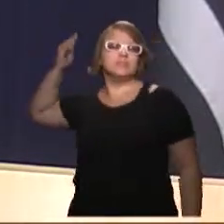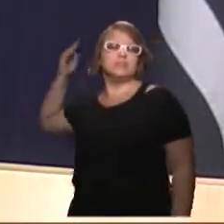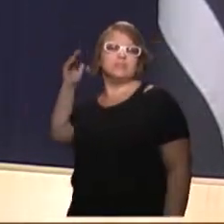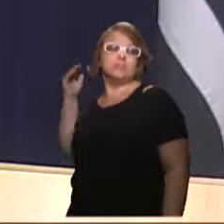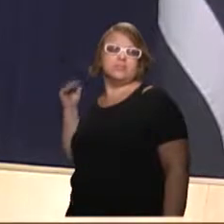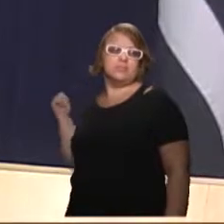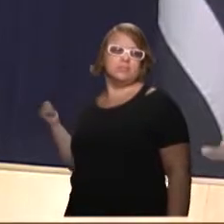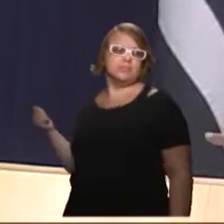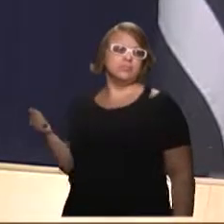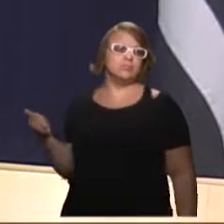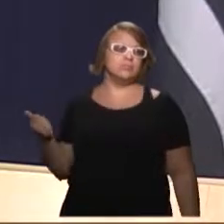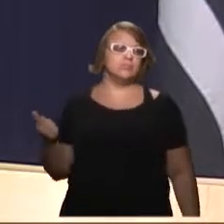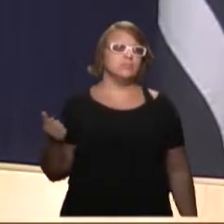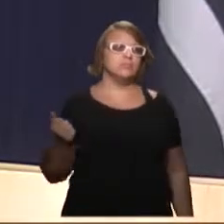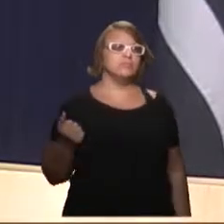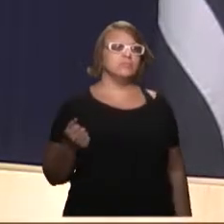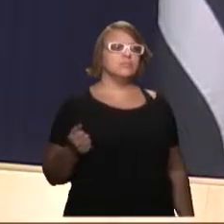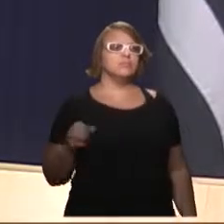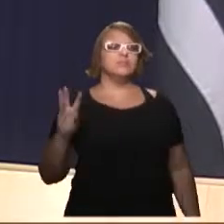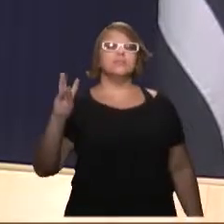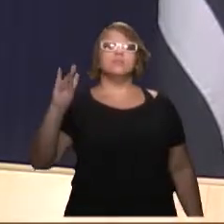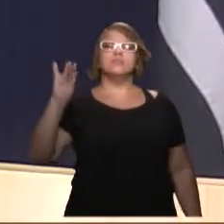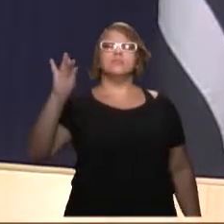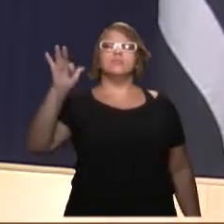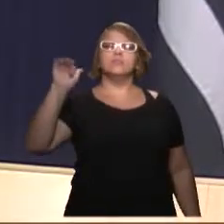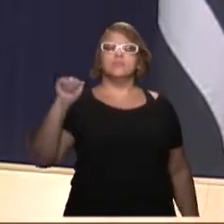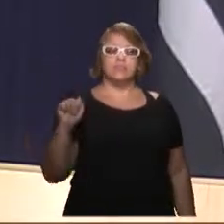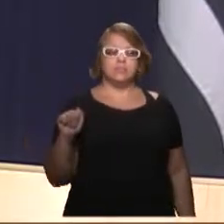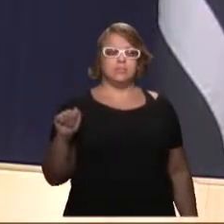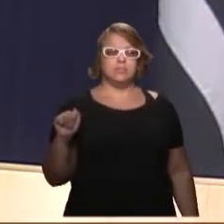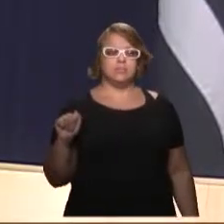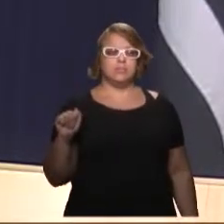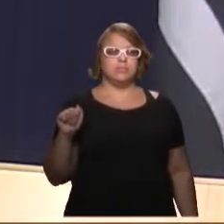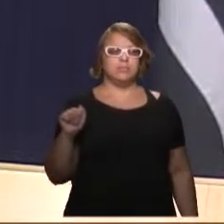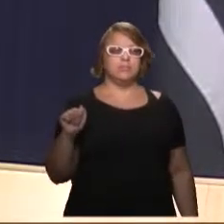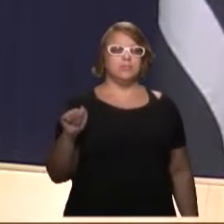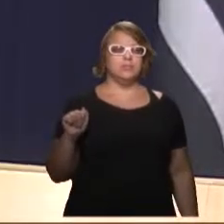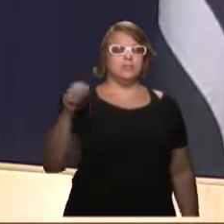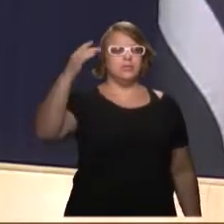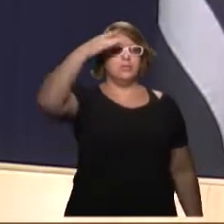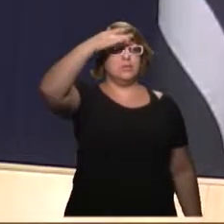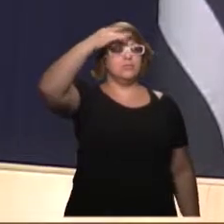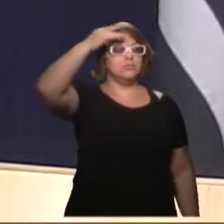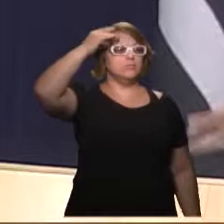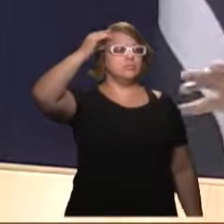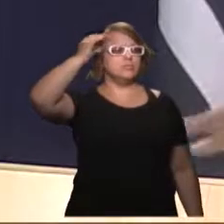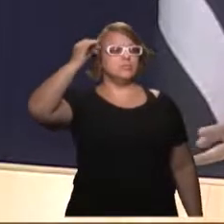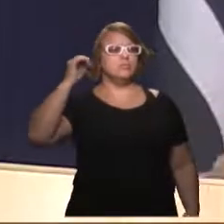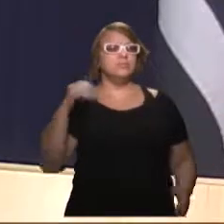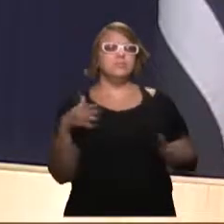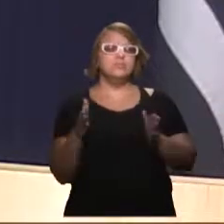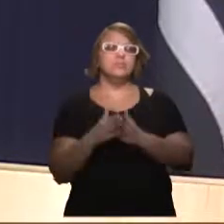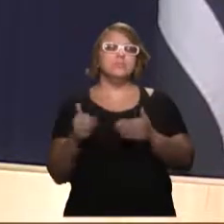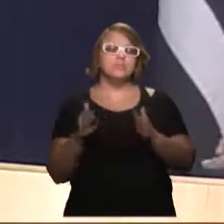prefeitura. Quantas pessoas iam no protocolo da prefeitura e nós pedíamos aqui, por favor, prefeito, por